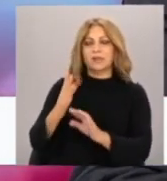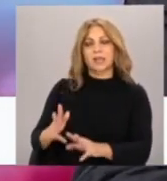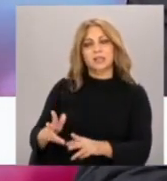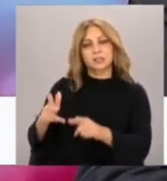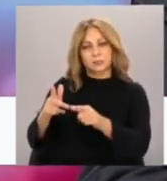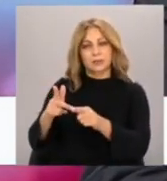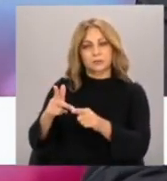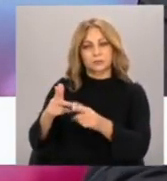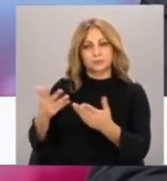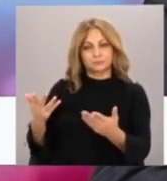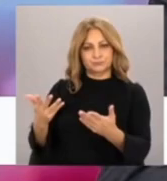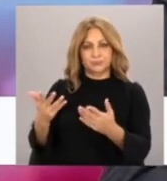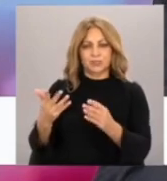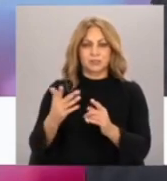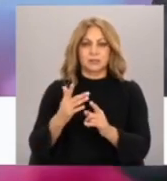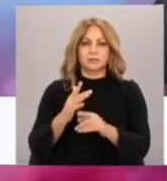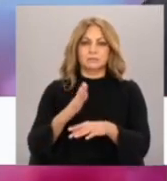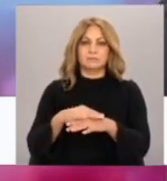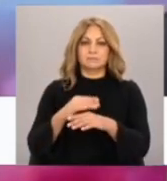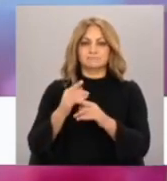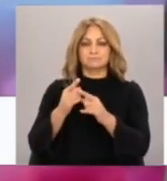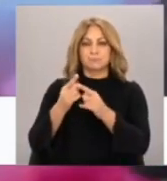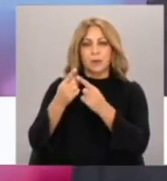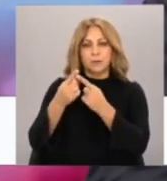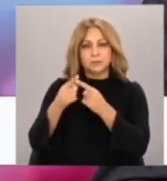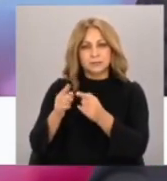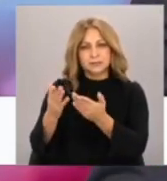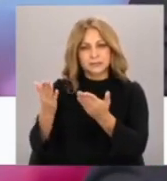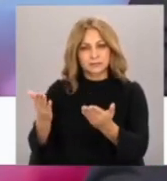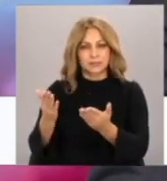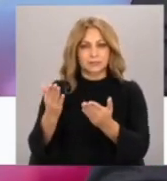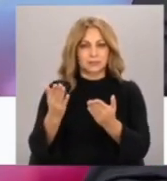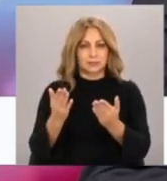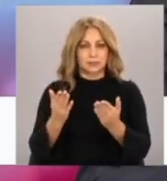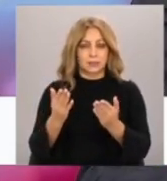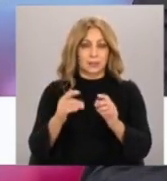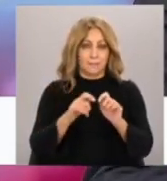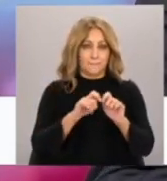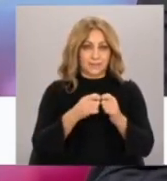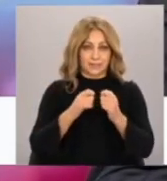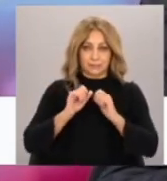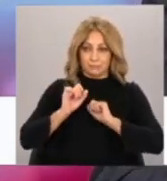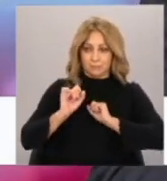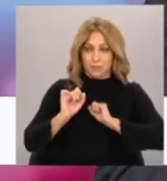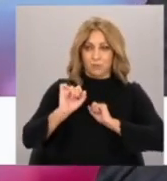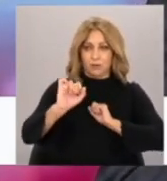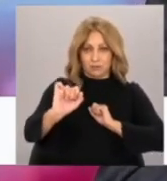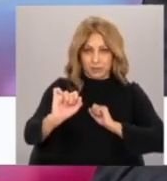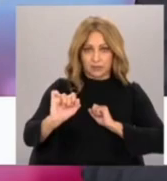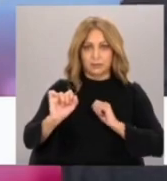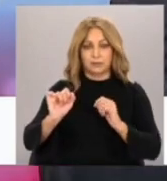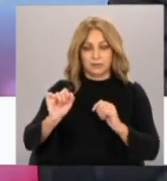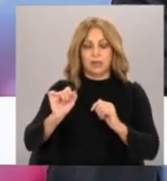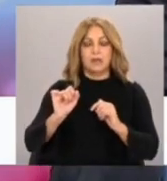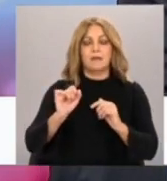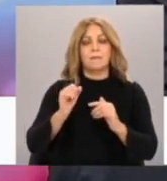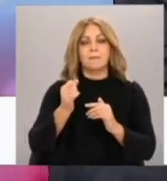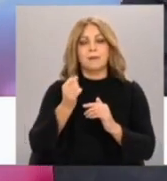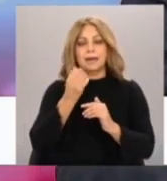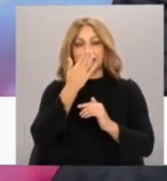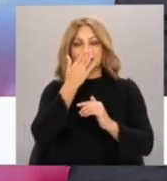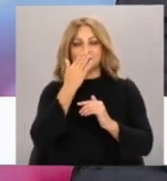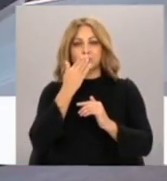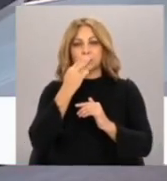por uma distinção até ambos os nossos partidos em relação a como nos posicionamos na